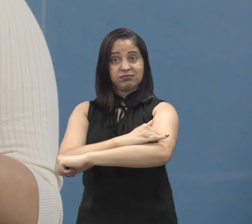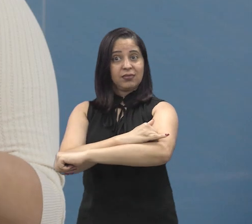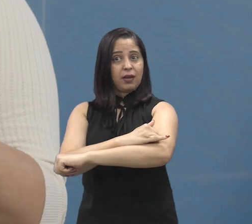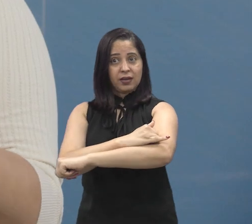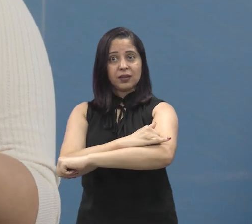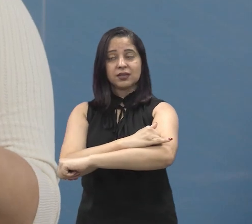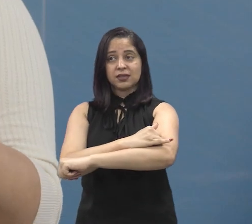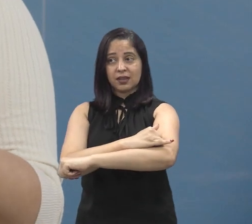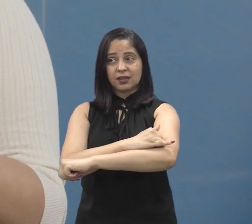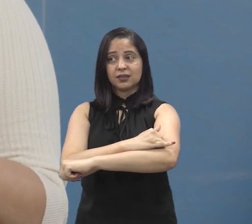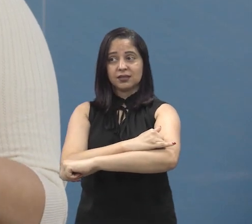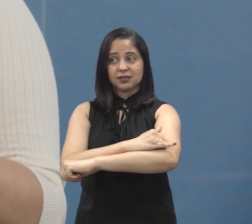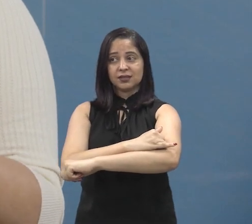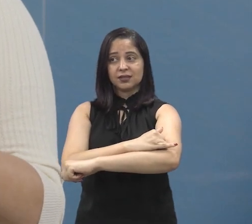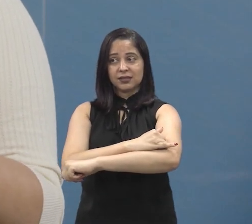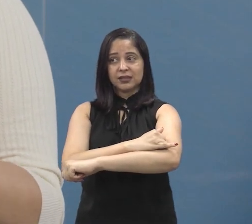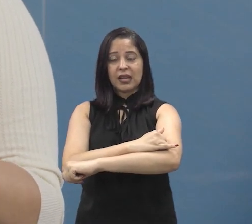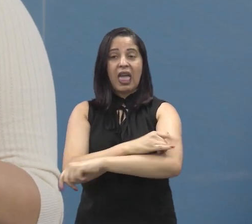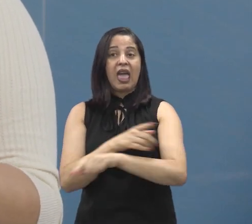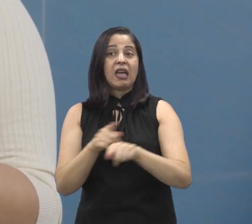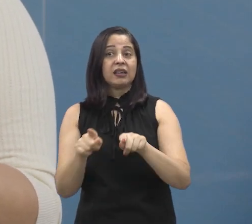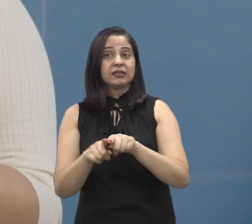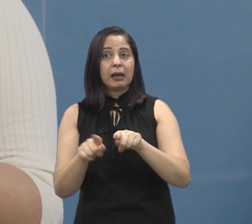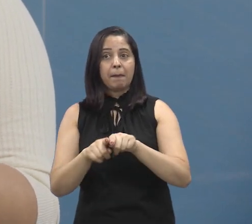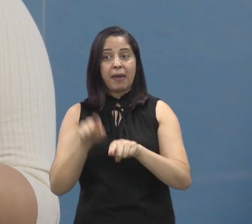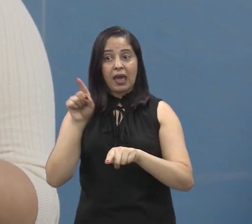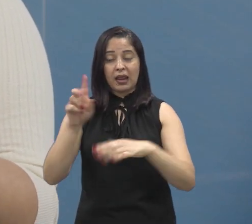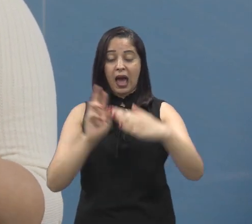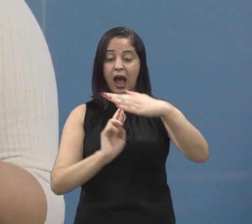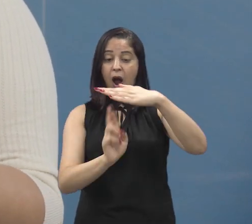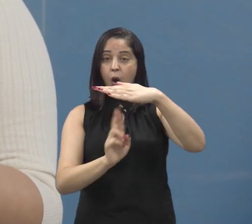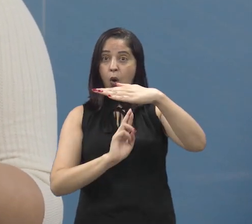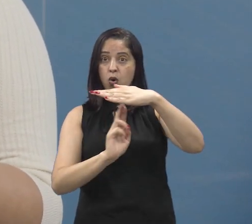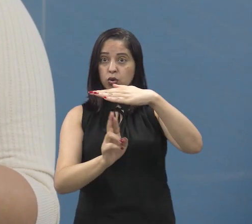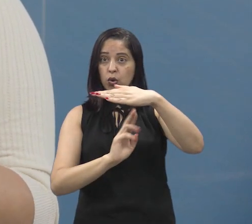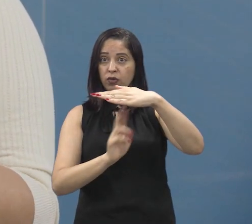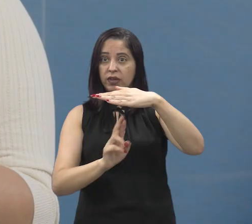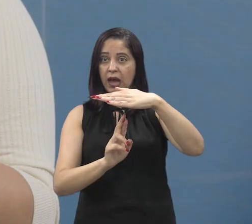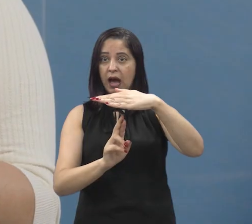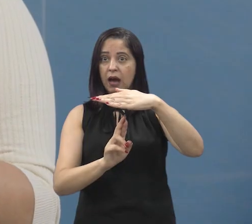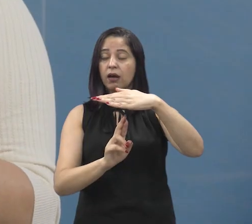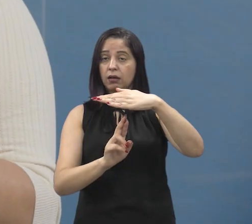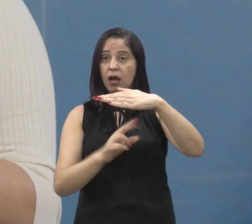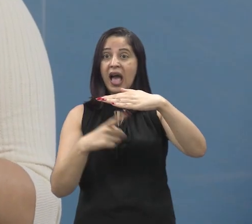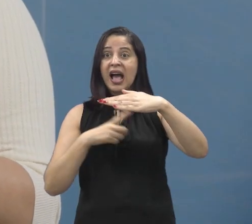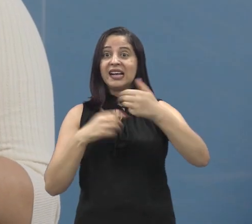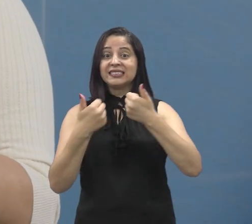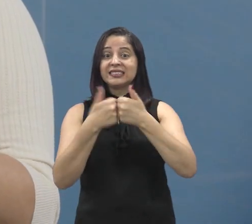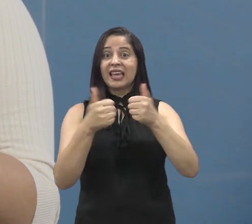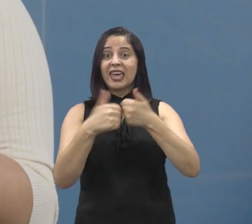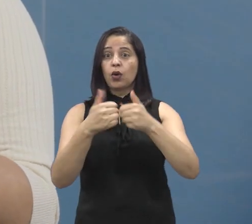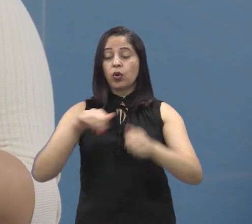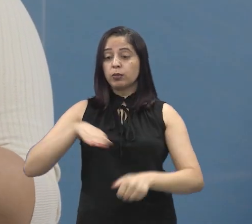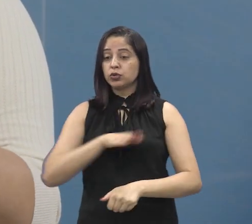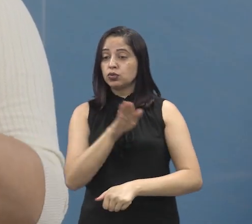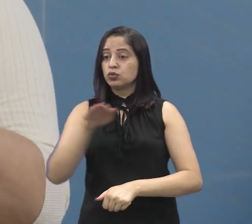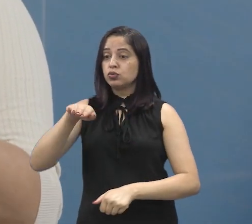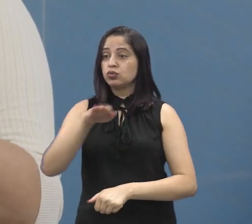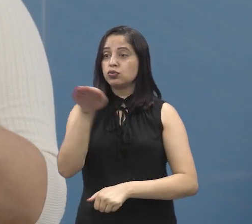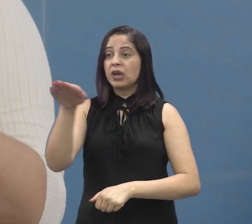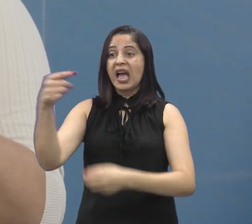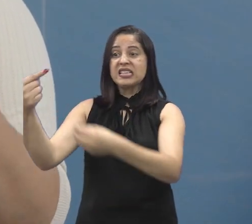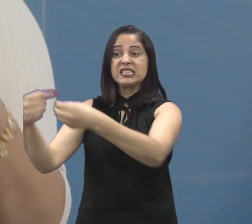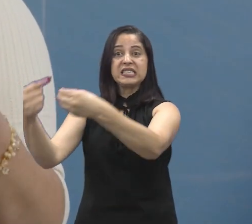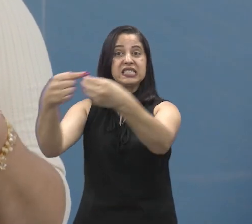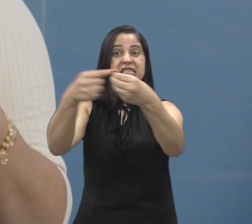porta de entrada, além, né, do nosso terminal rodoviário ser intermunicipal. Nós já